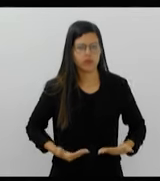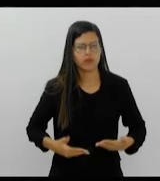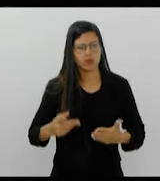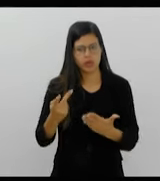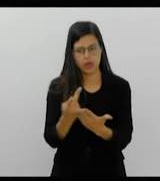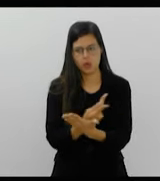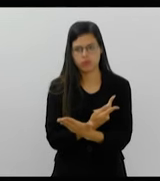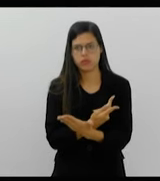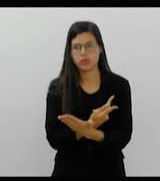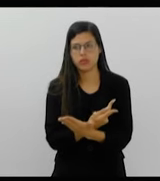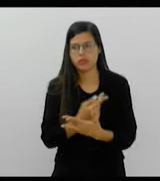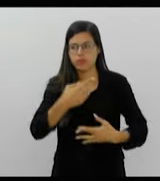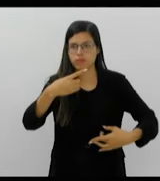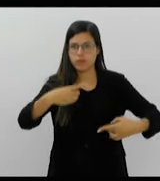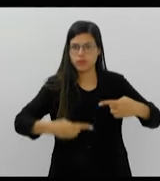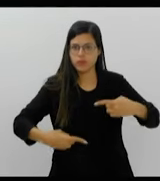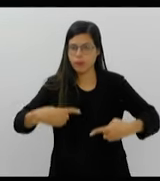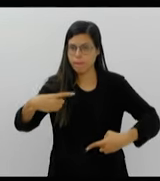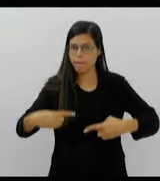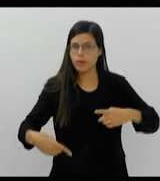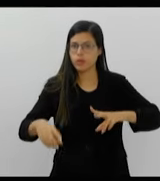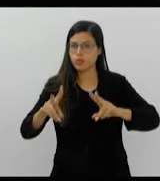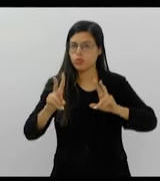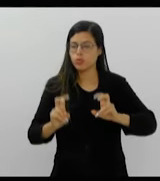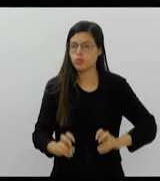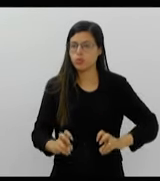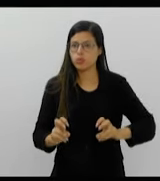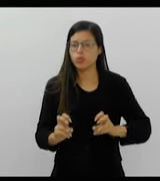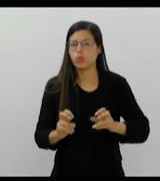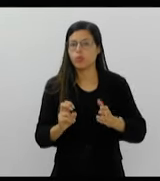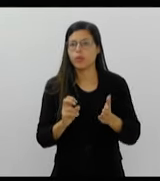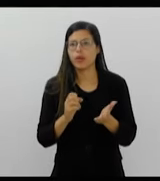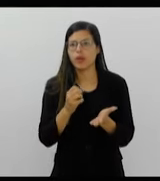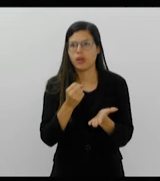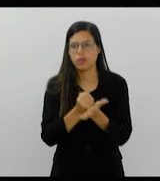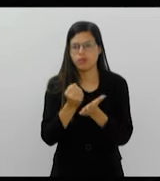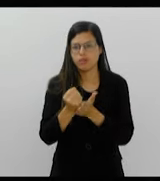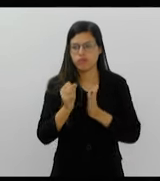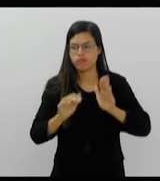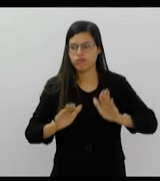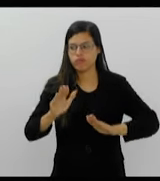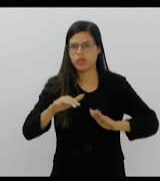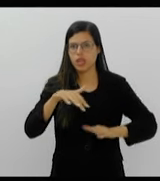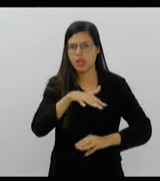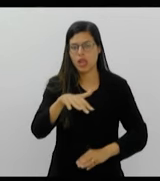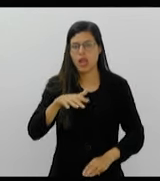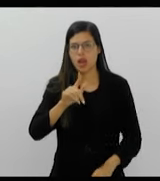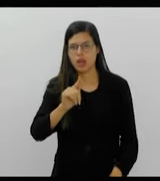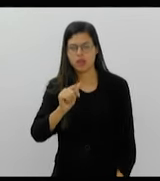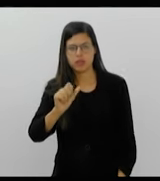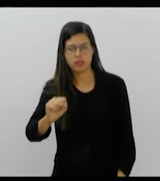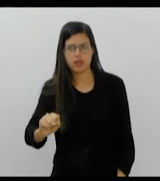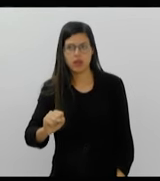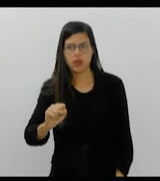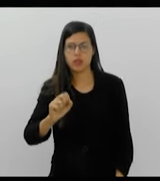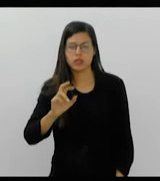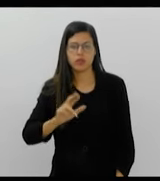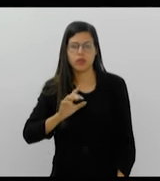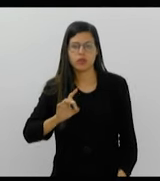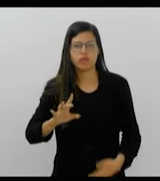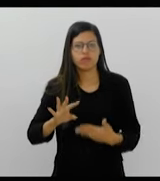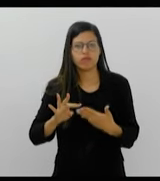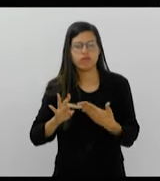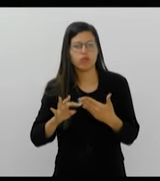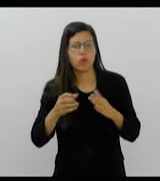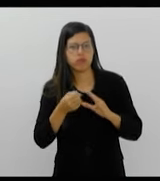O debate sobre a concessão do setor de gás não deve se restringir a aspectos técnicos ou